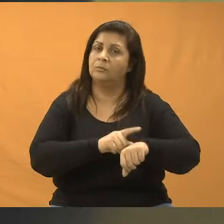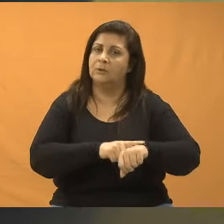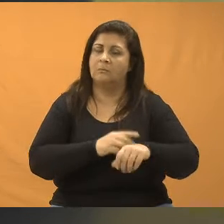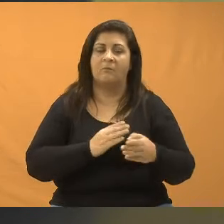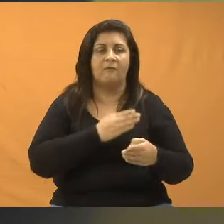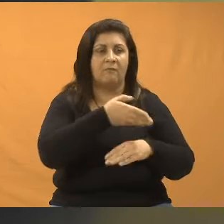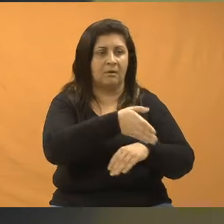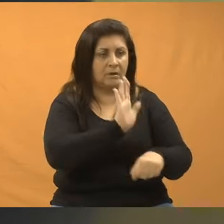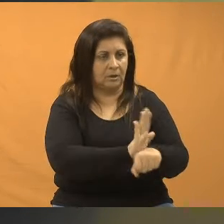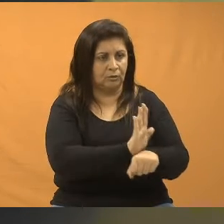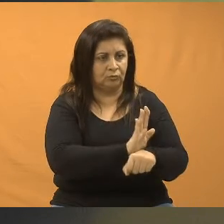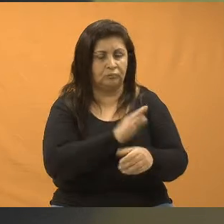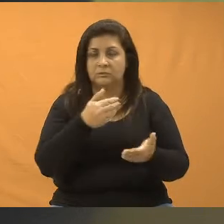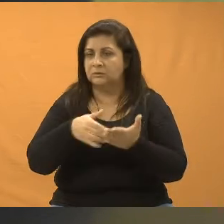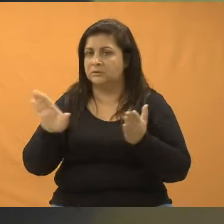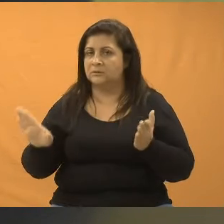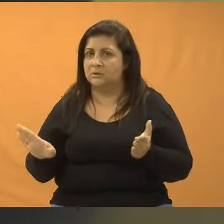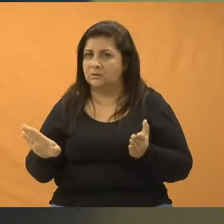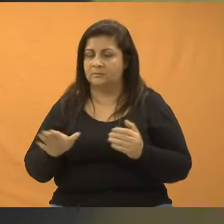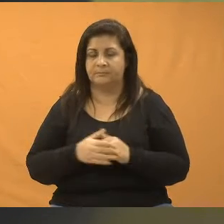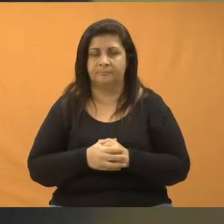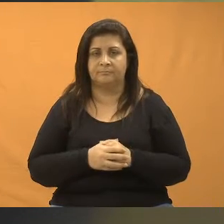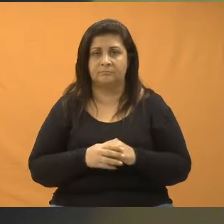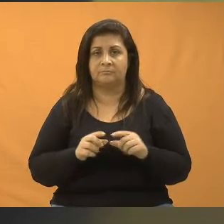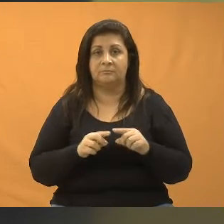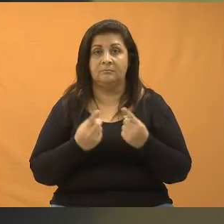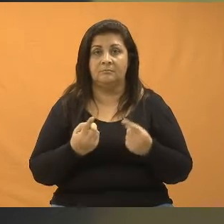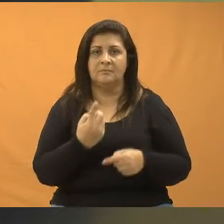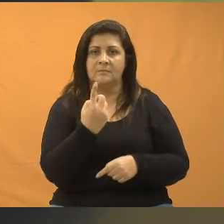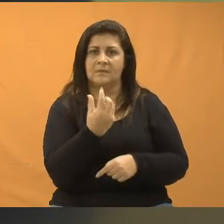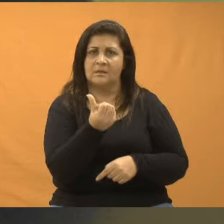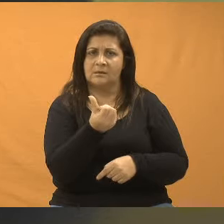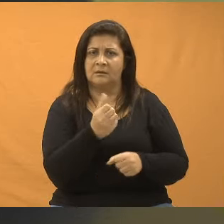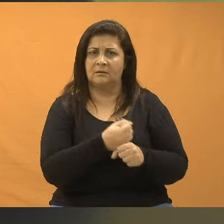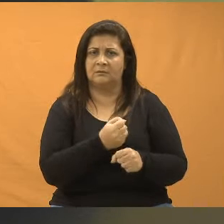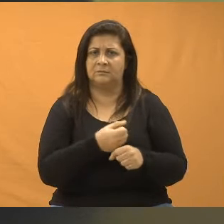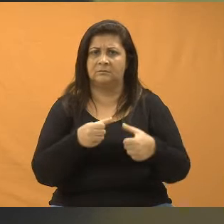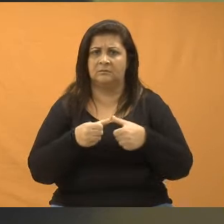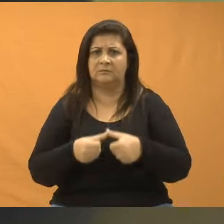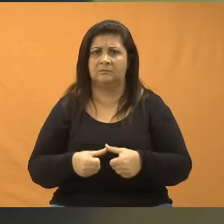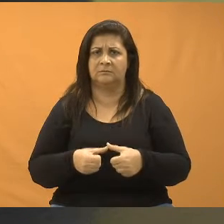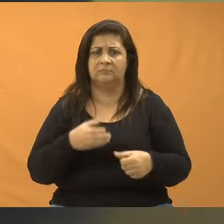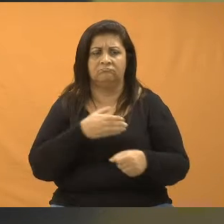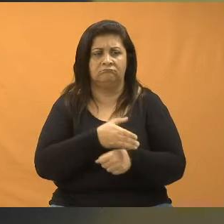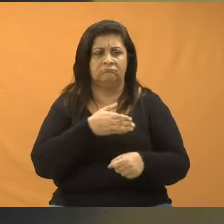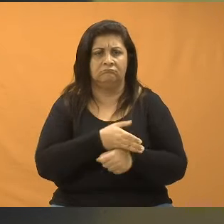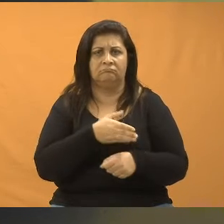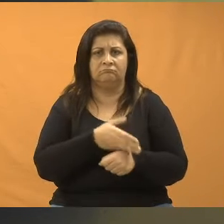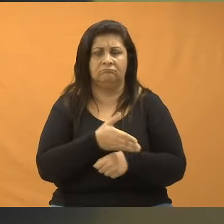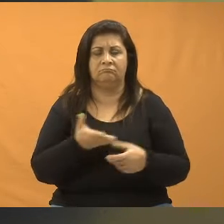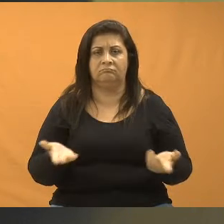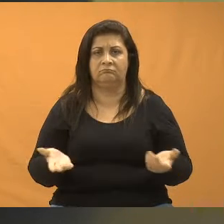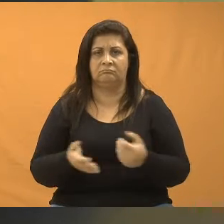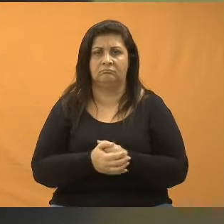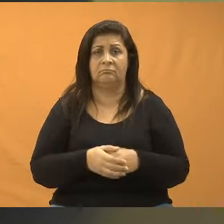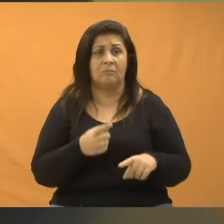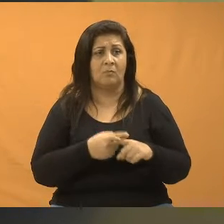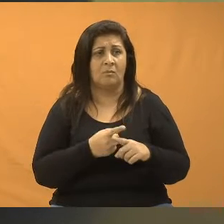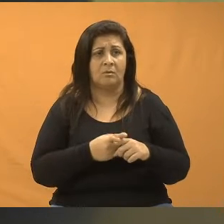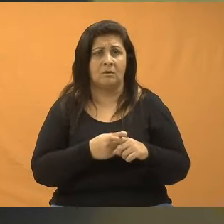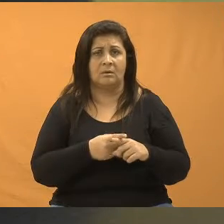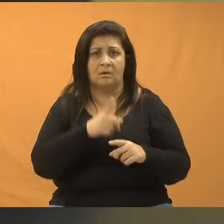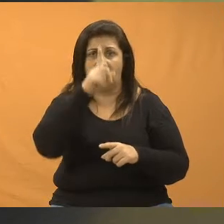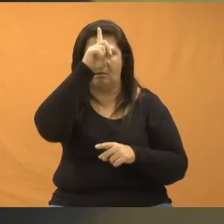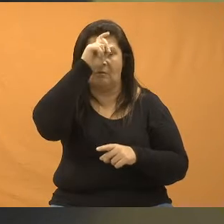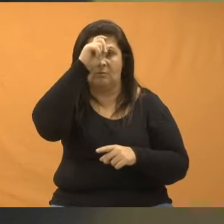resolve o problema, sai. O problema é que a gente está há 16 anos intervindo sobre uma entidade privada. A Santa